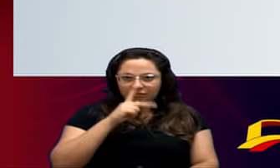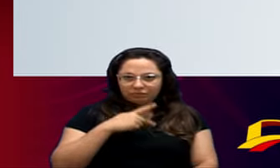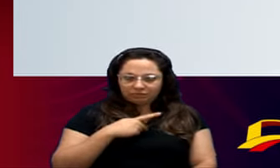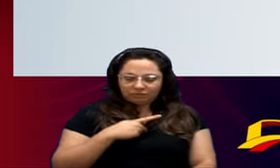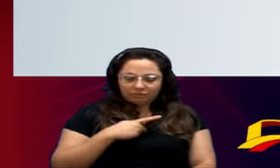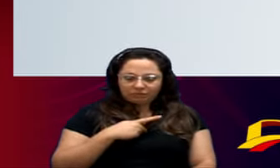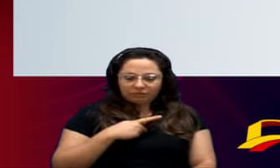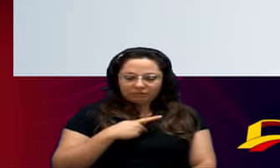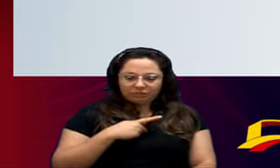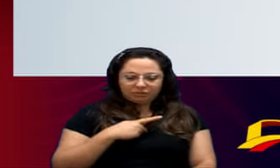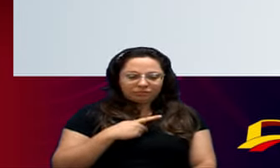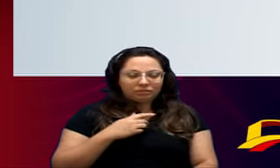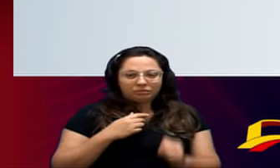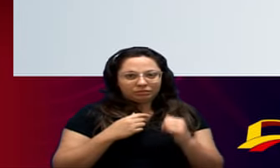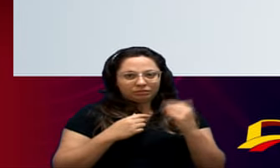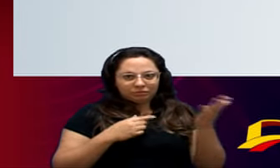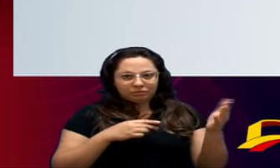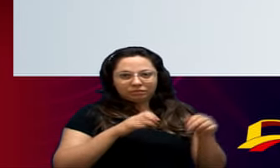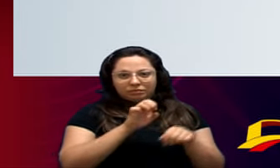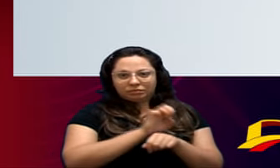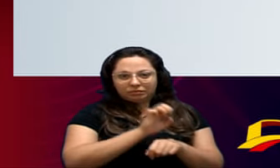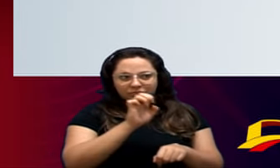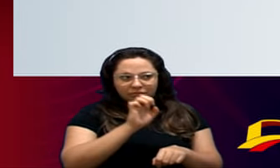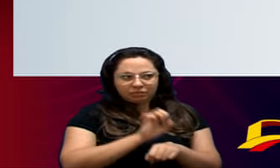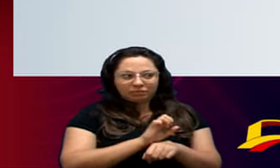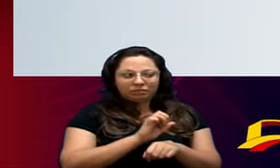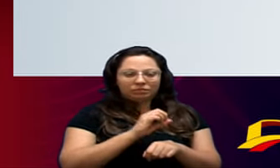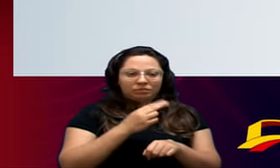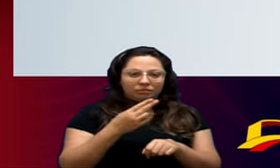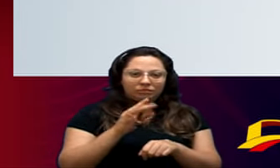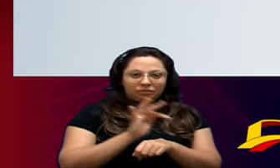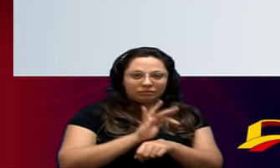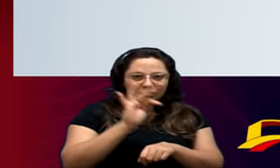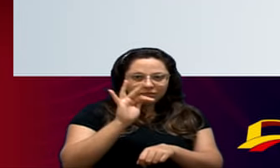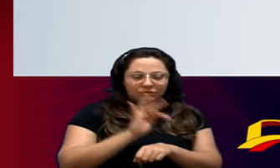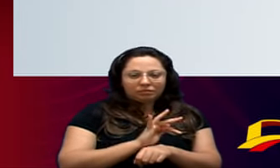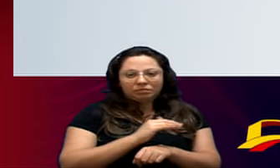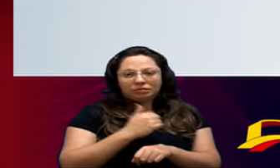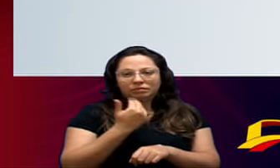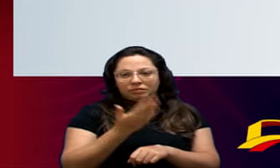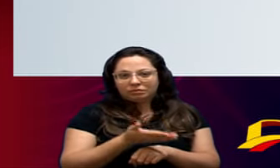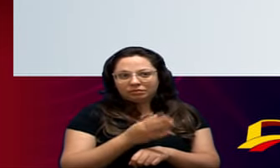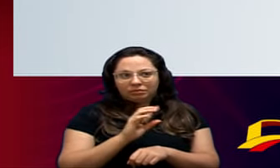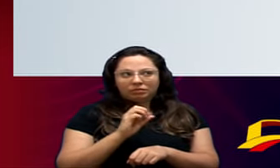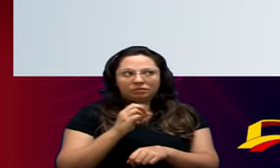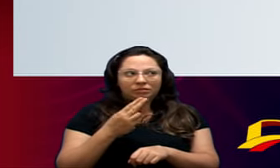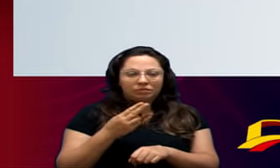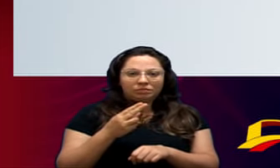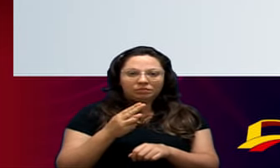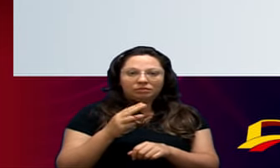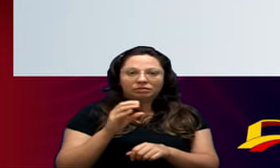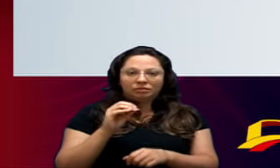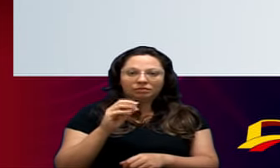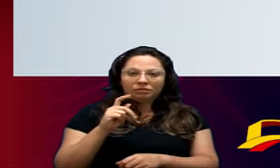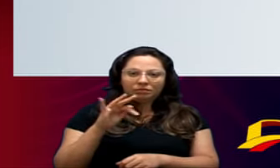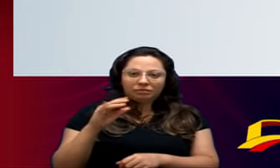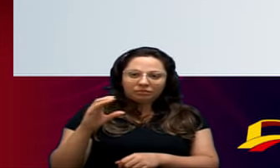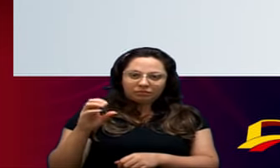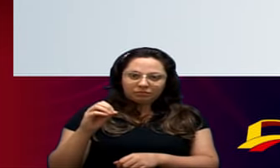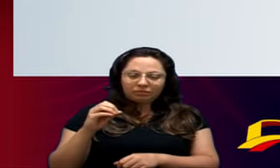recurso externo Estadual nem recurso externo Federal e nem nenhum tipo de operação de crédito